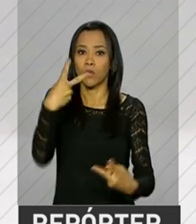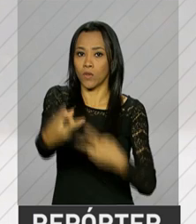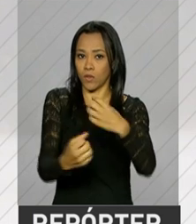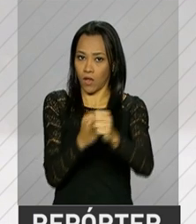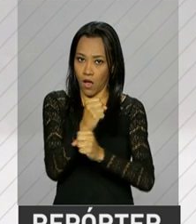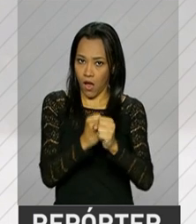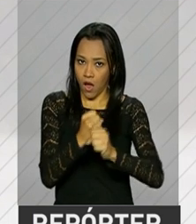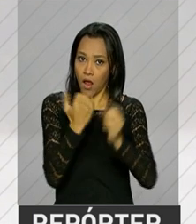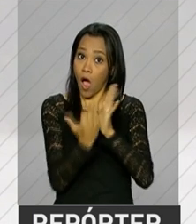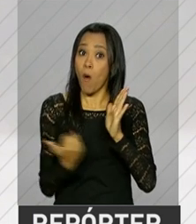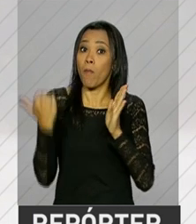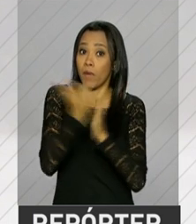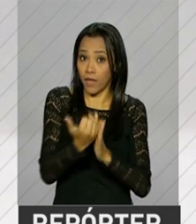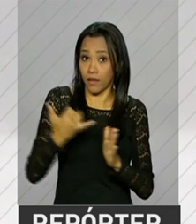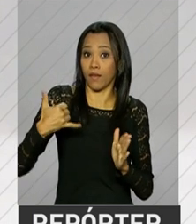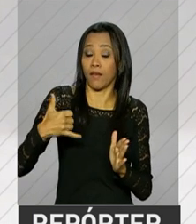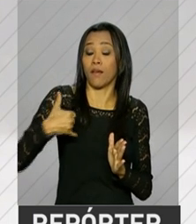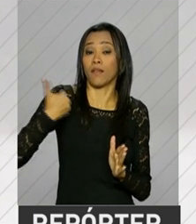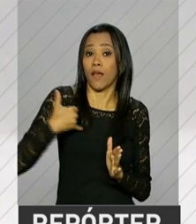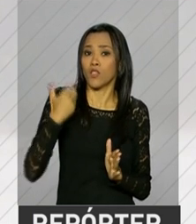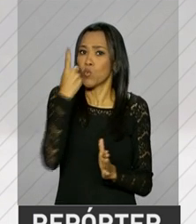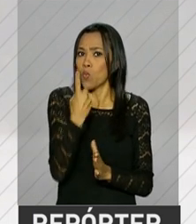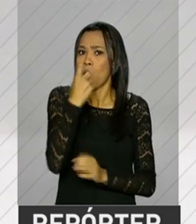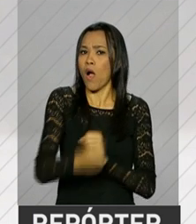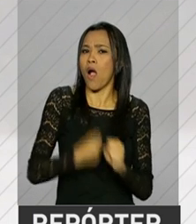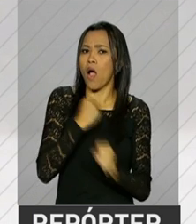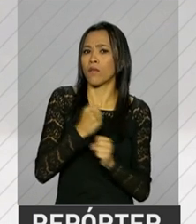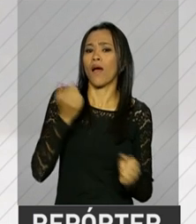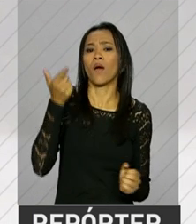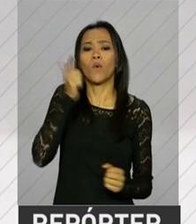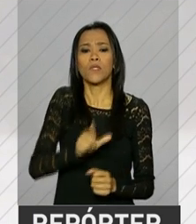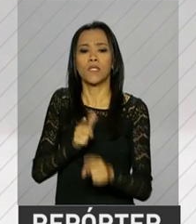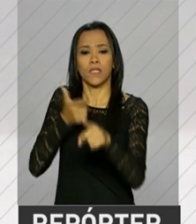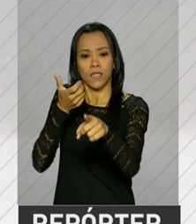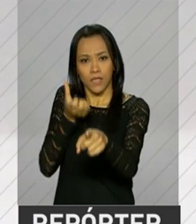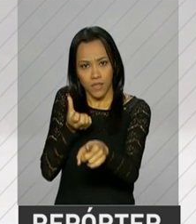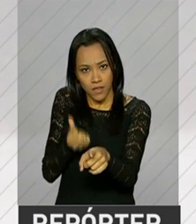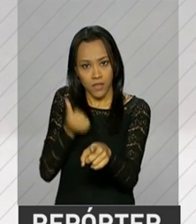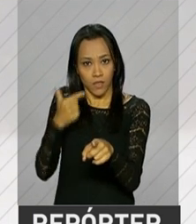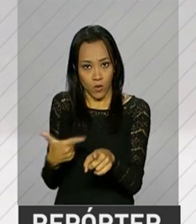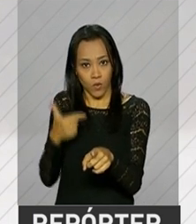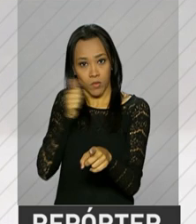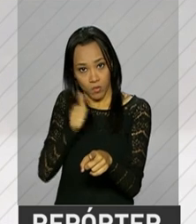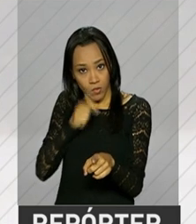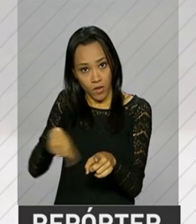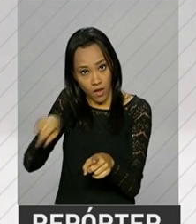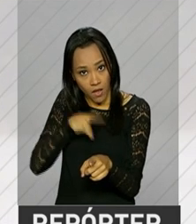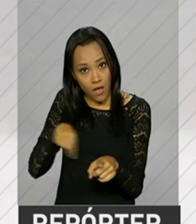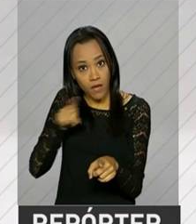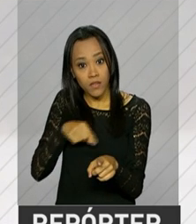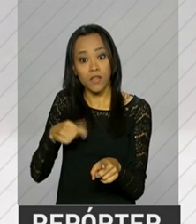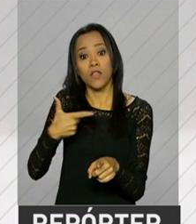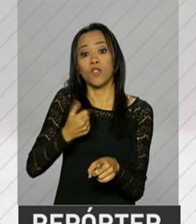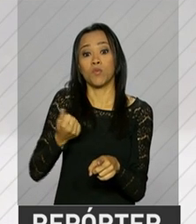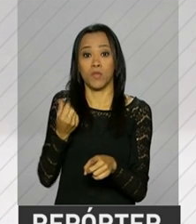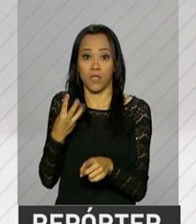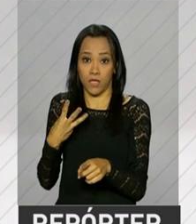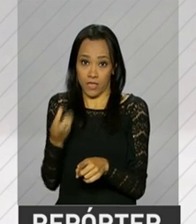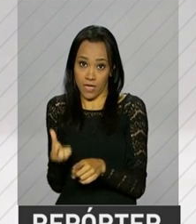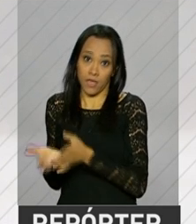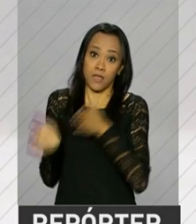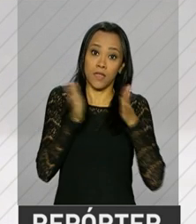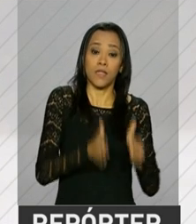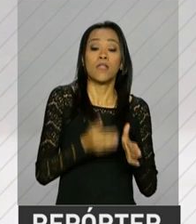mínima vai aumentar 1 ano, até chegar a 62 anos para as mulheres se aposentarem em 2036 e